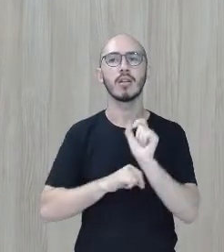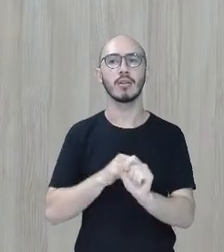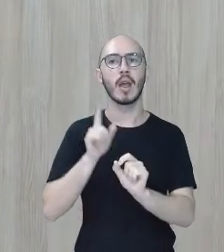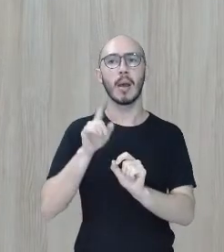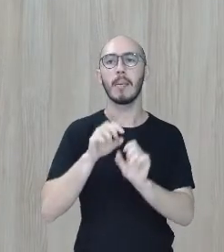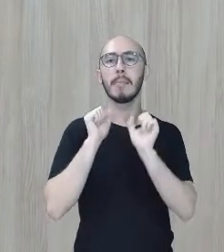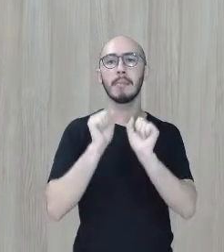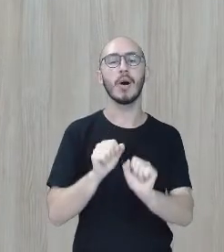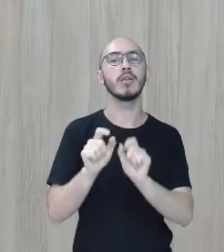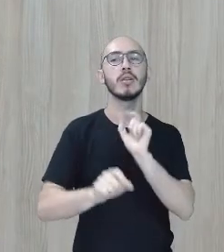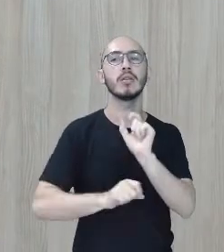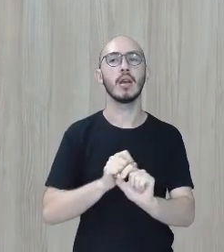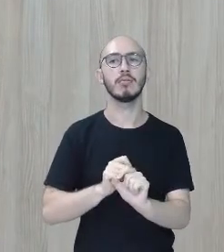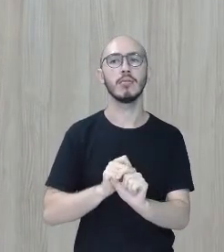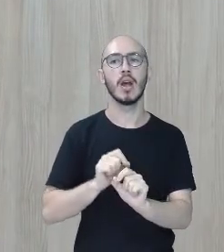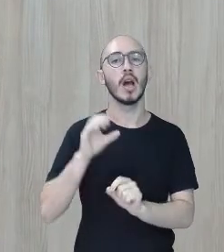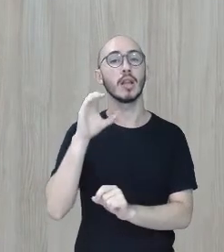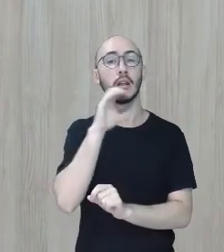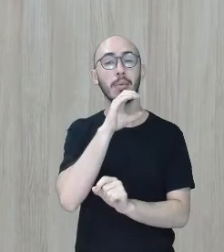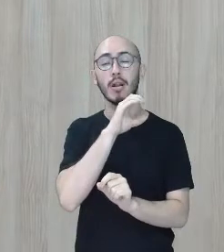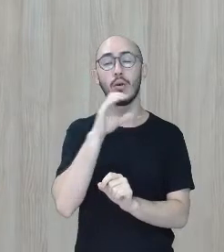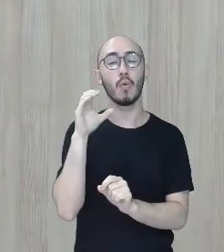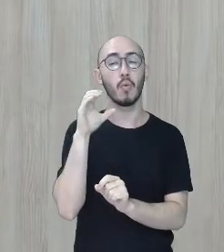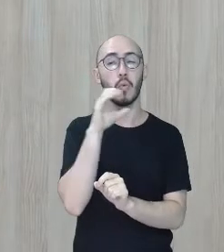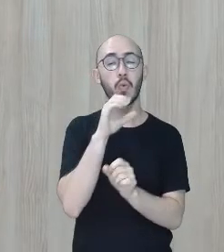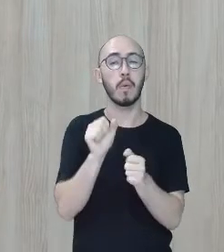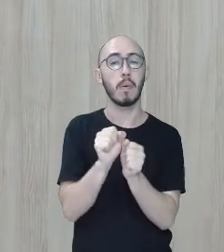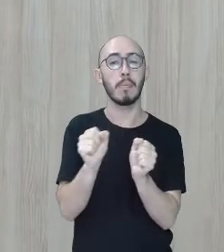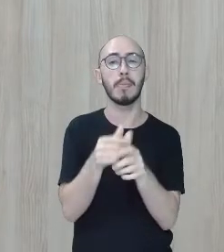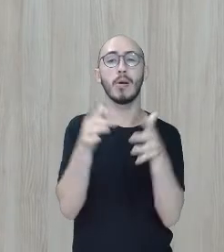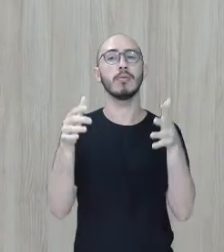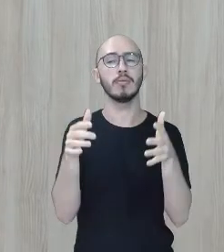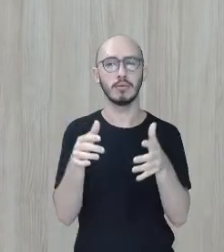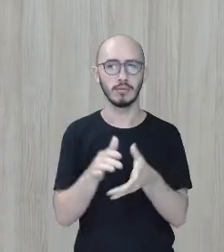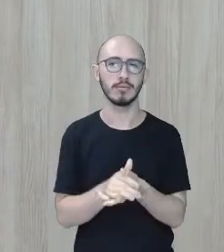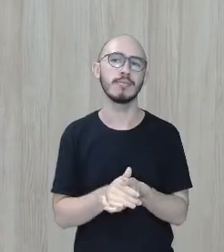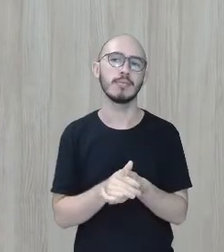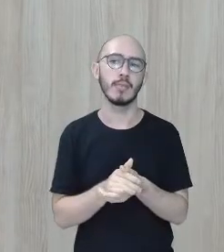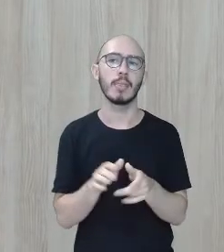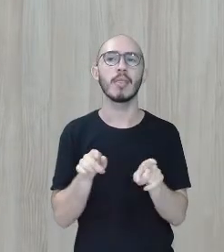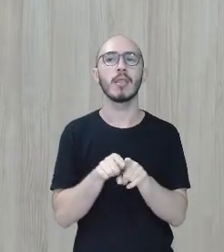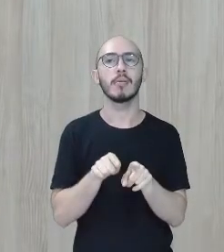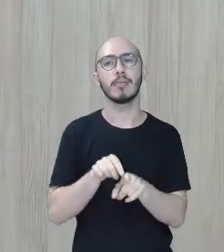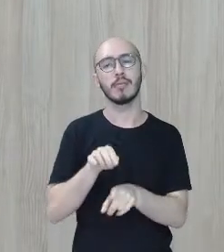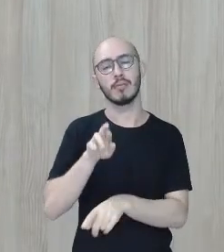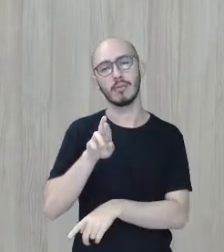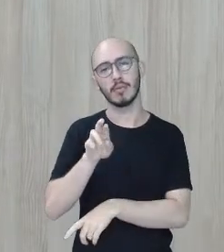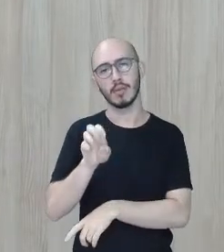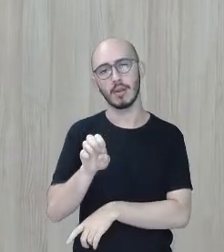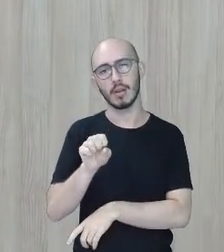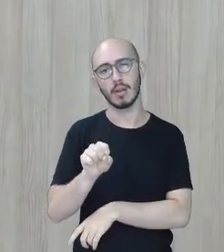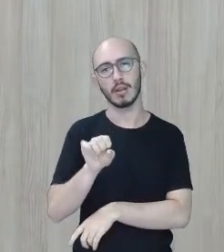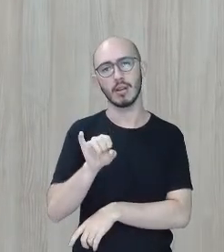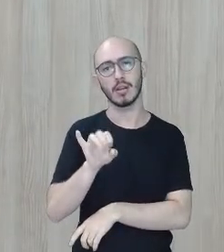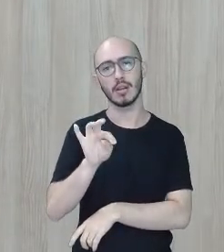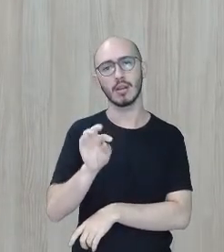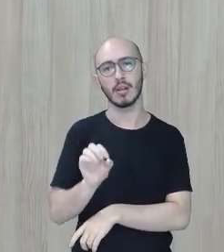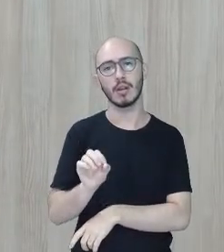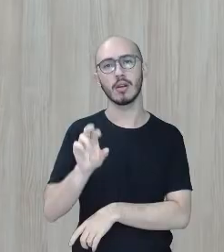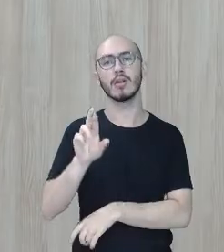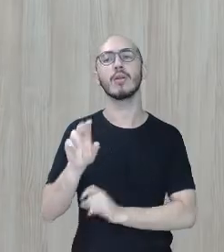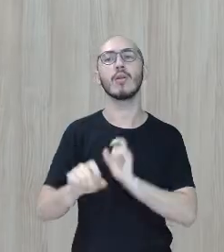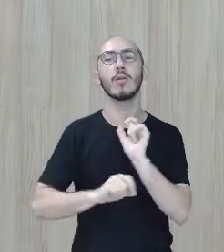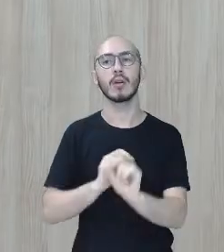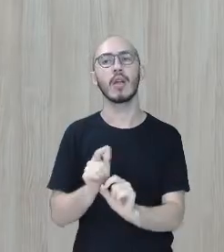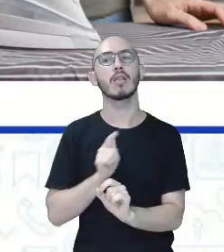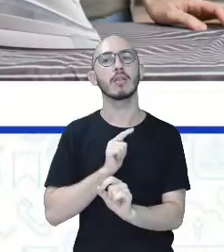queima e para de funcionar aquele equipamento. O resistor, normalmente, ou seja, uma resistência, ela